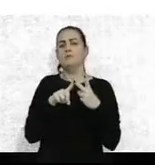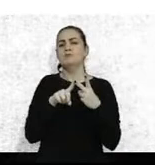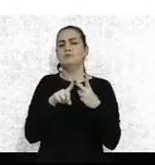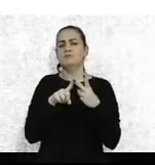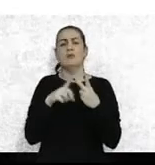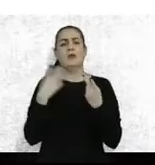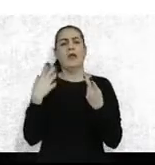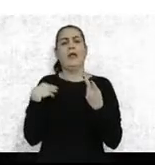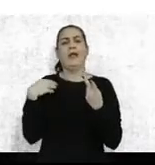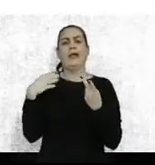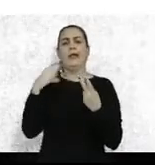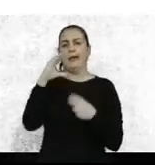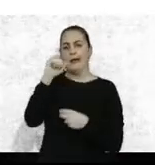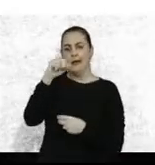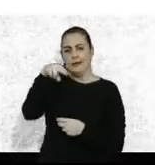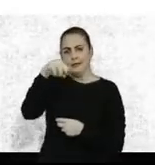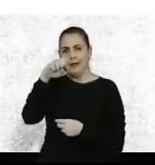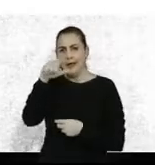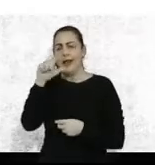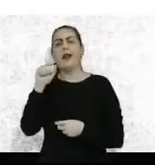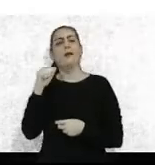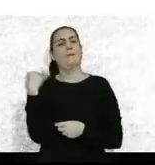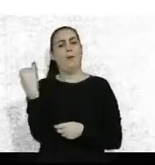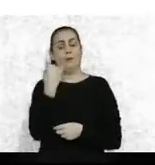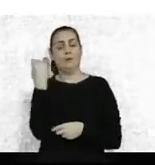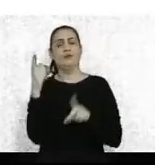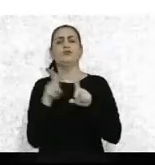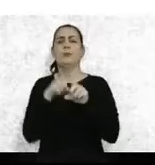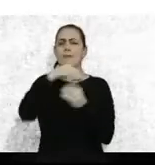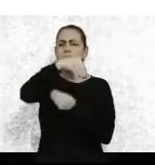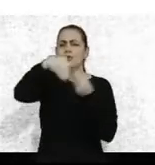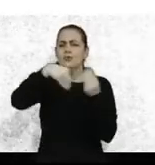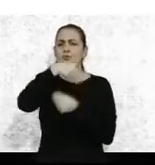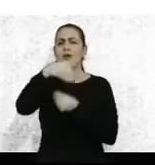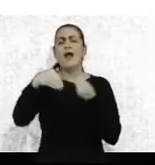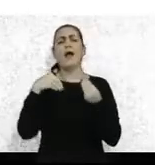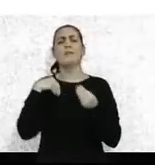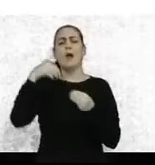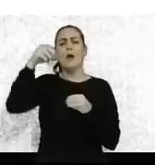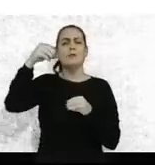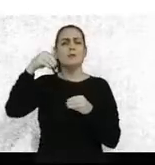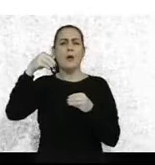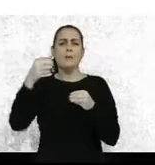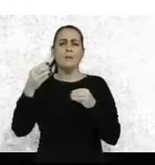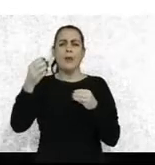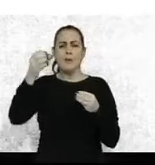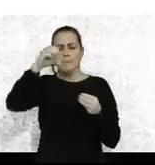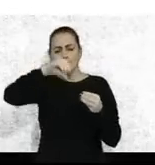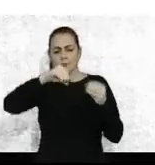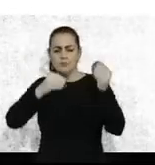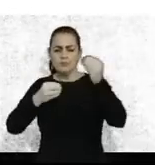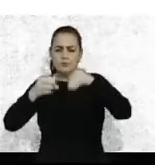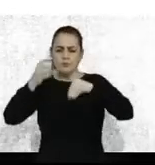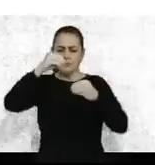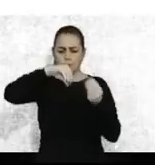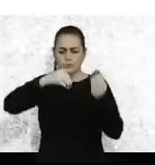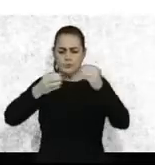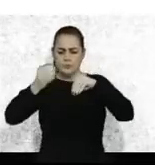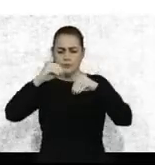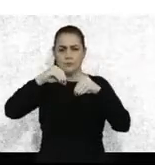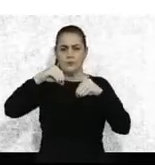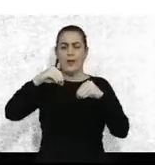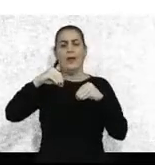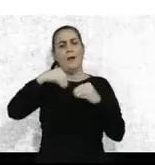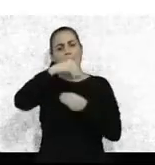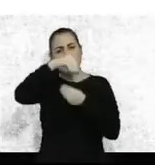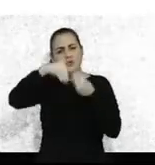ovos mexidos. Então, são pitadinhas que a gente vai dando assim ao longo do dia e que vão melhorando a nossa saúde como um todo.